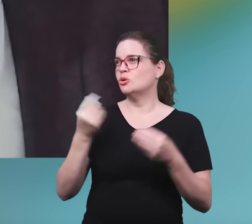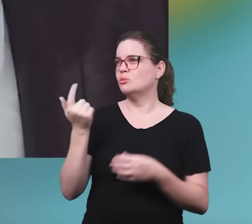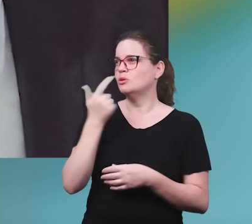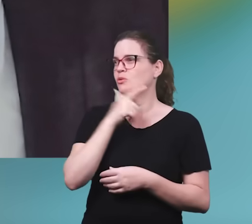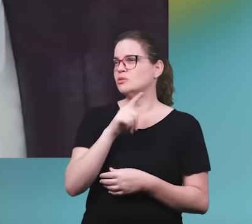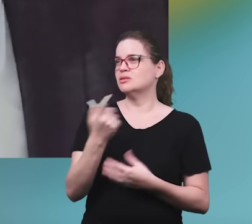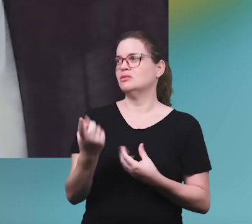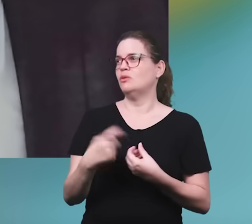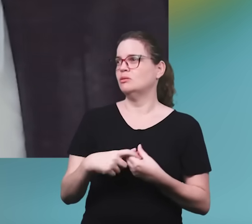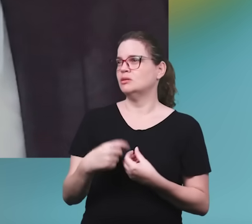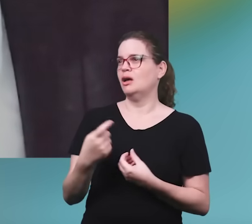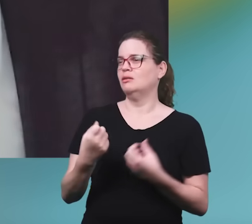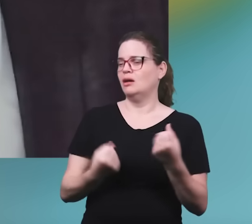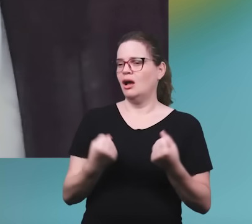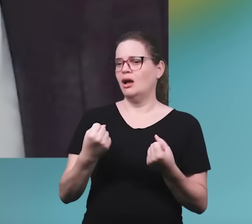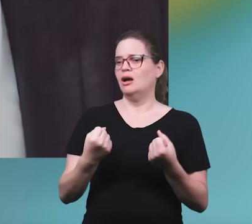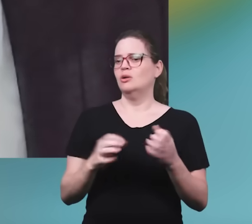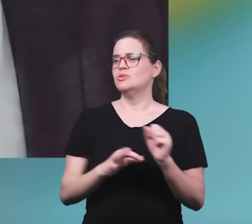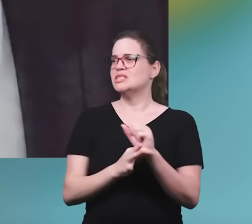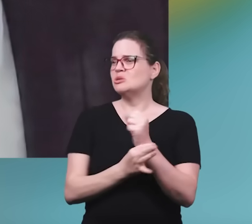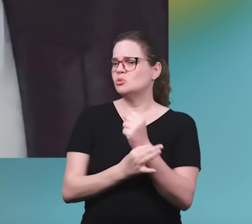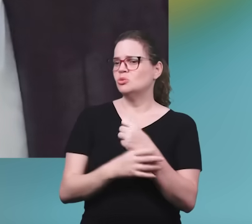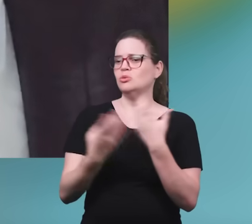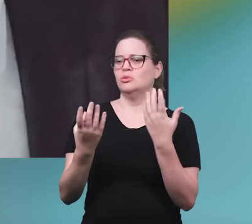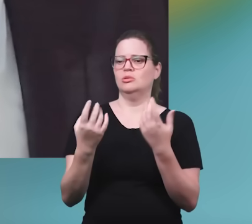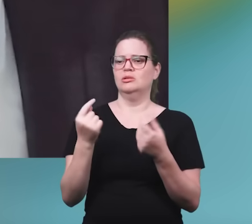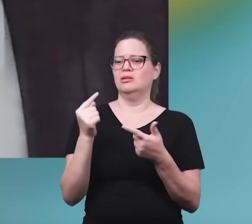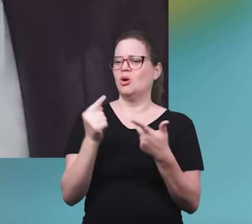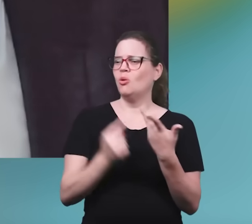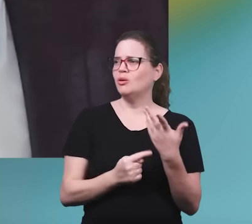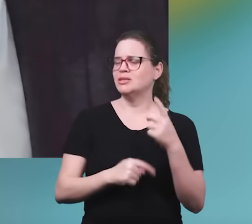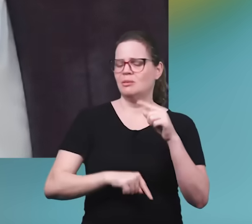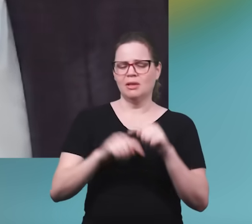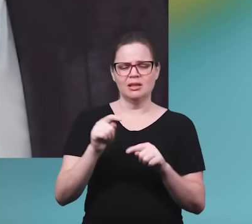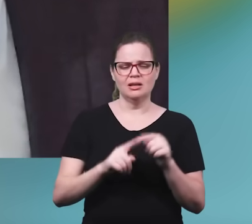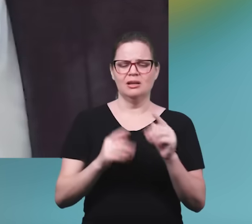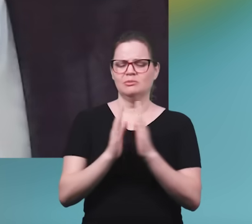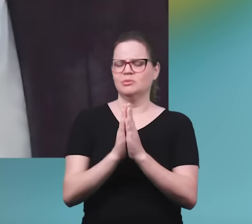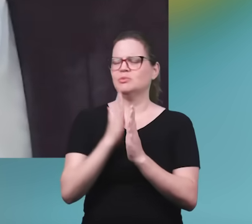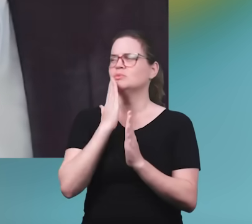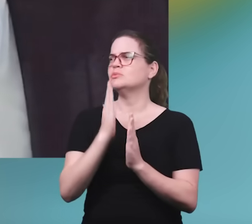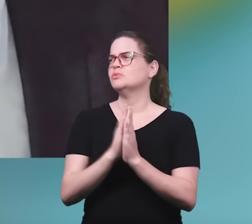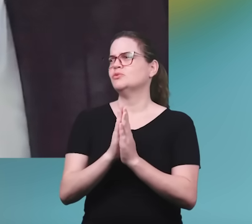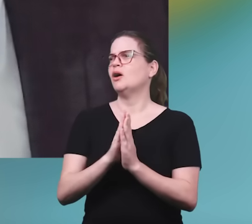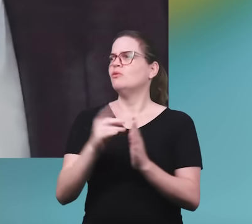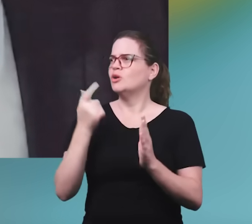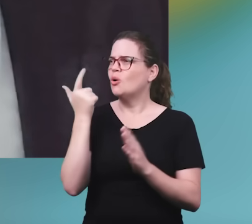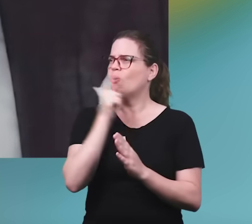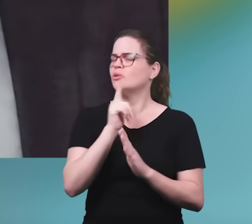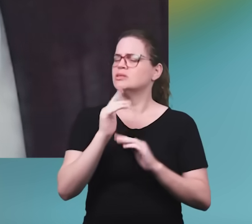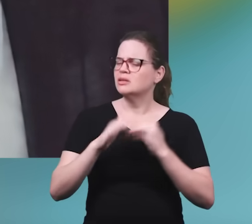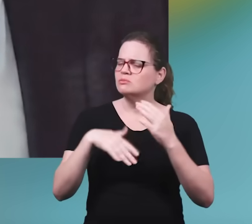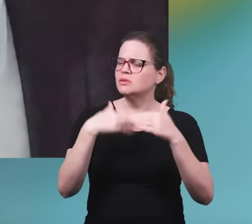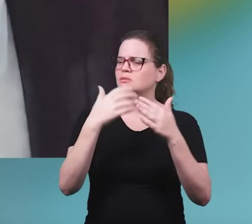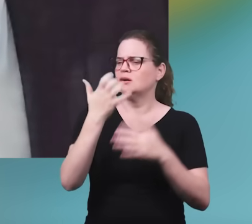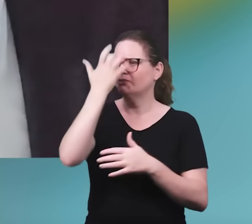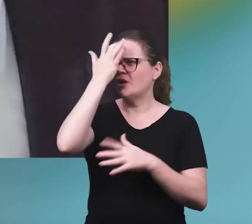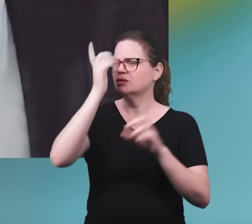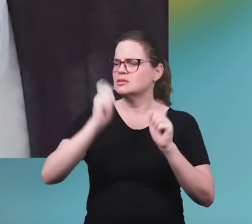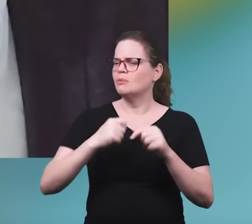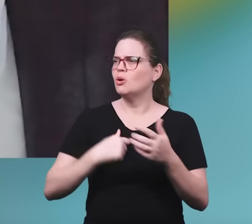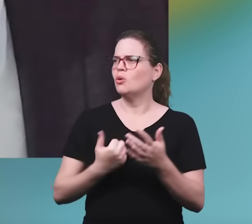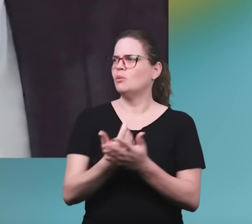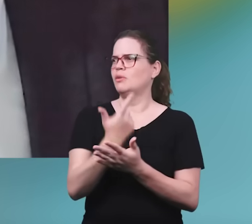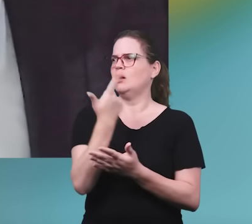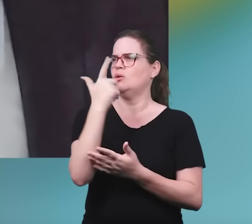de recuperar o meu veículo, né, o seguro que eu tenho, não haja nenhum empecilho, não haja nenhum contratempo, assim eu posso